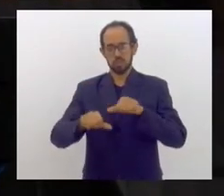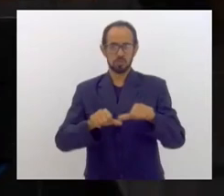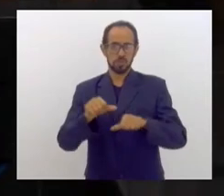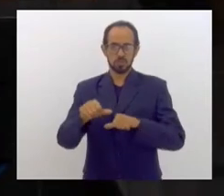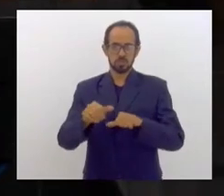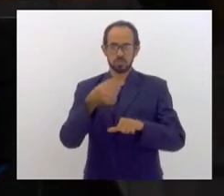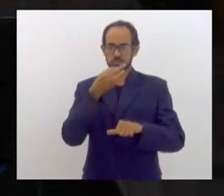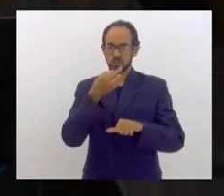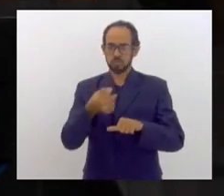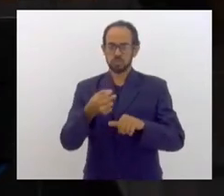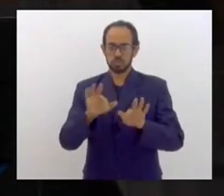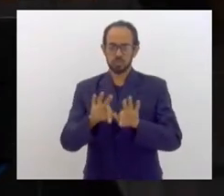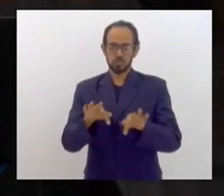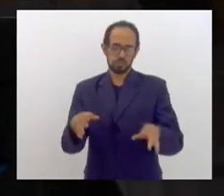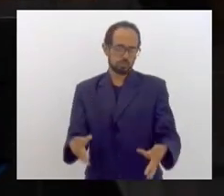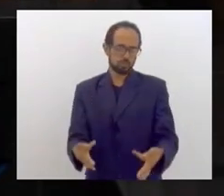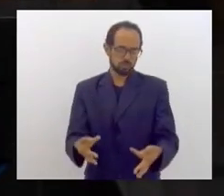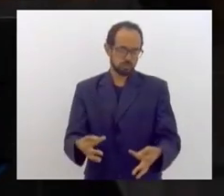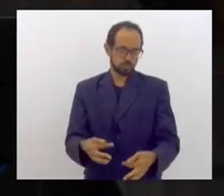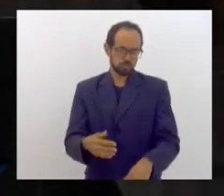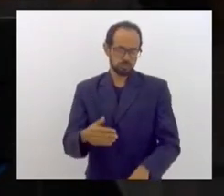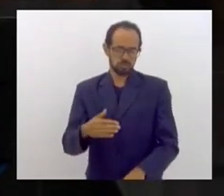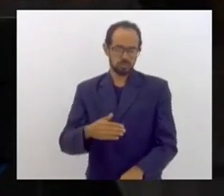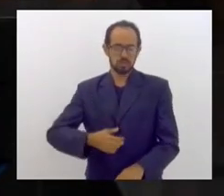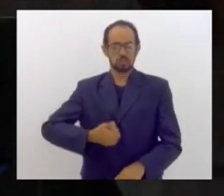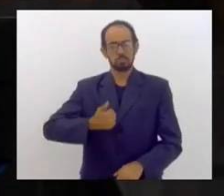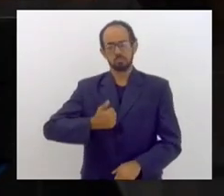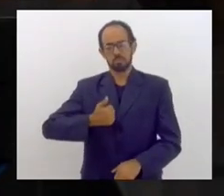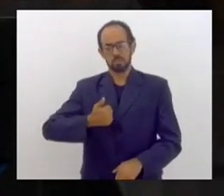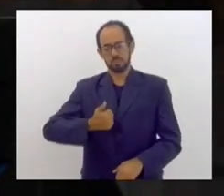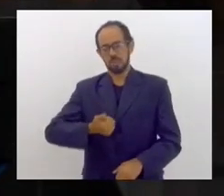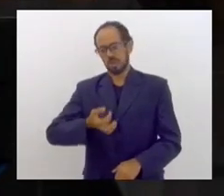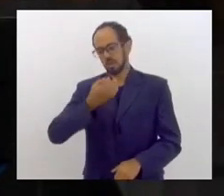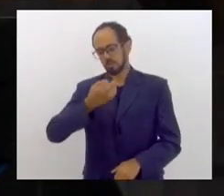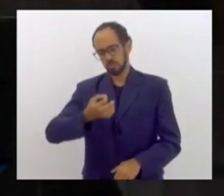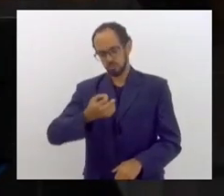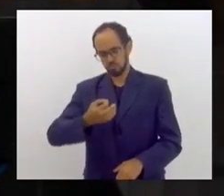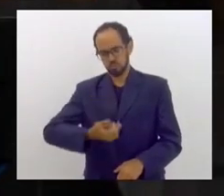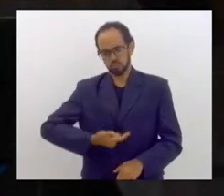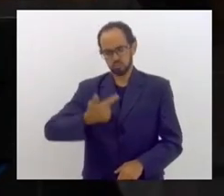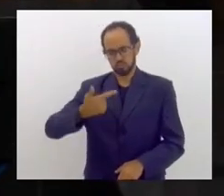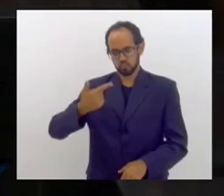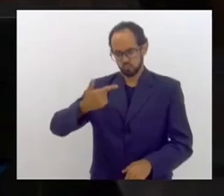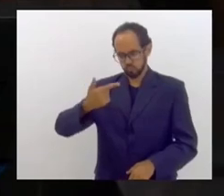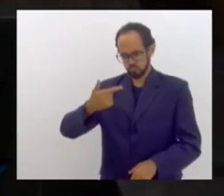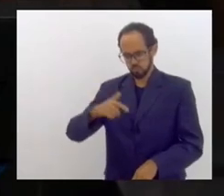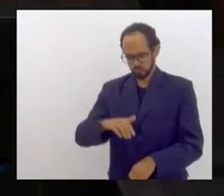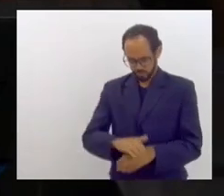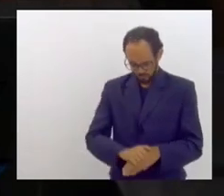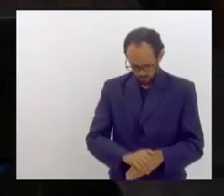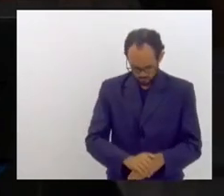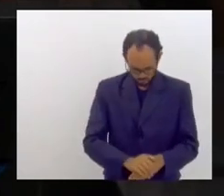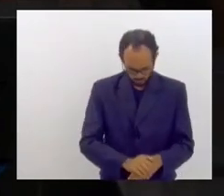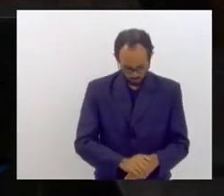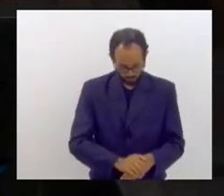em indicação simples. Essa é a primeira questão. Segundo,